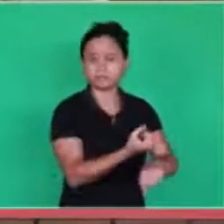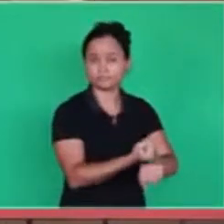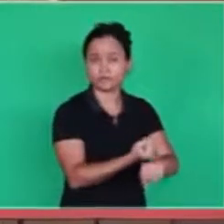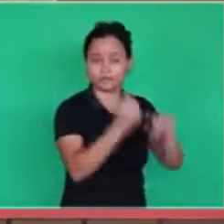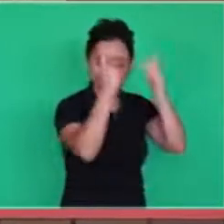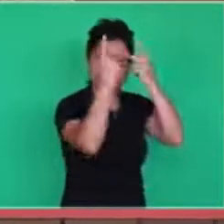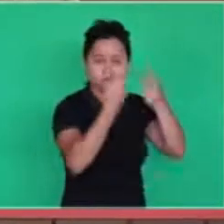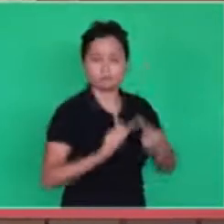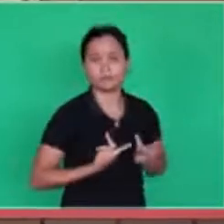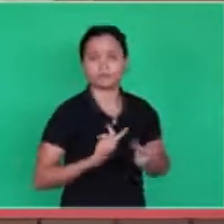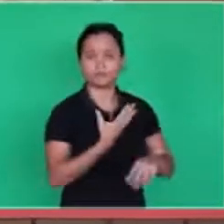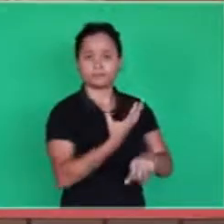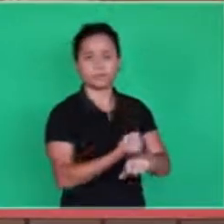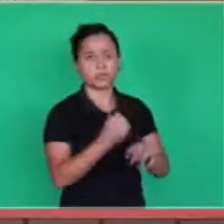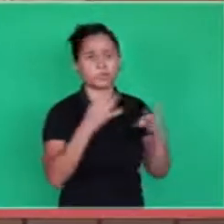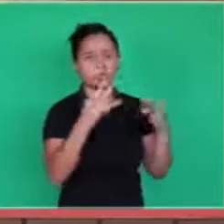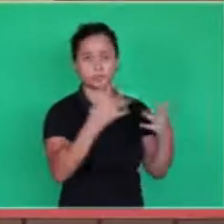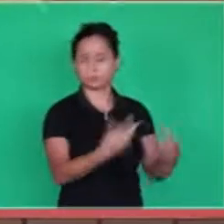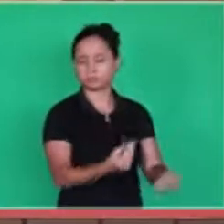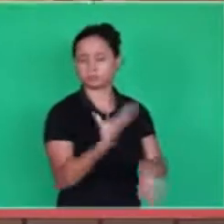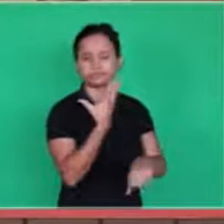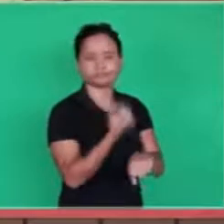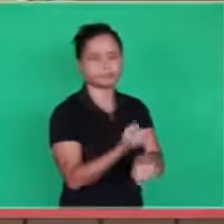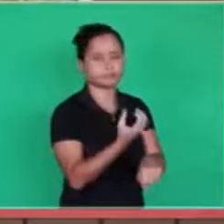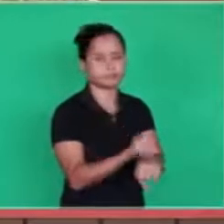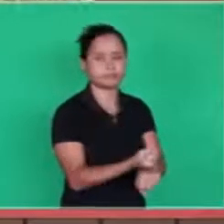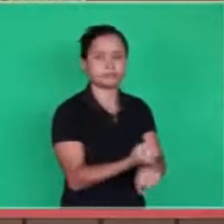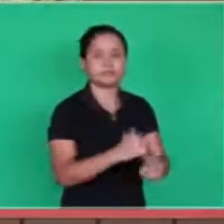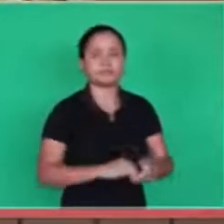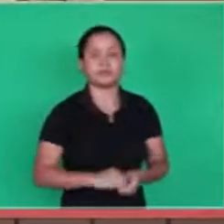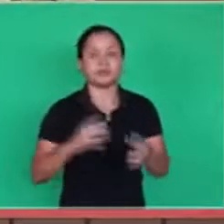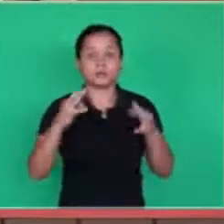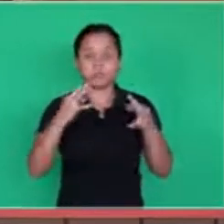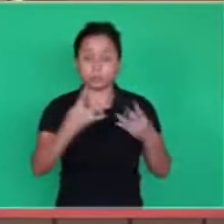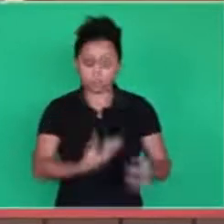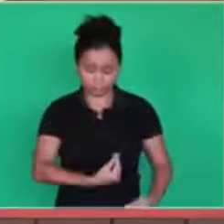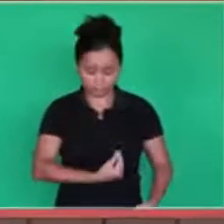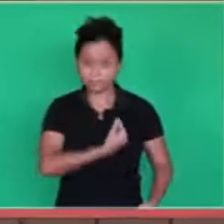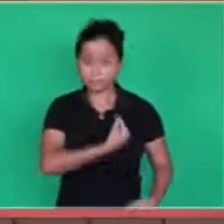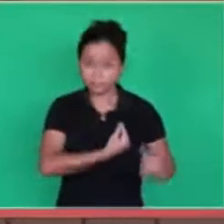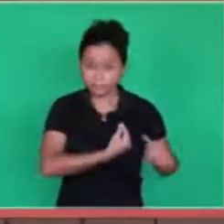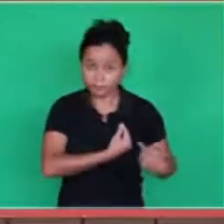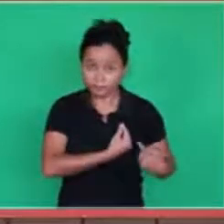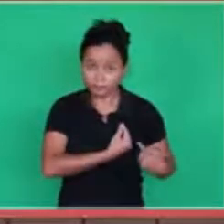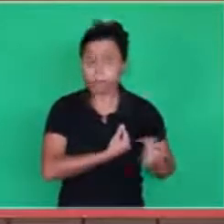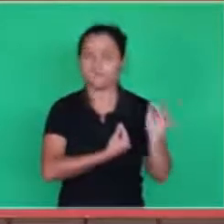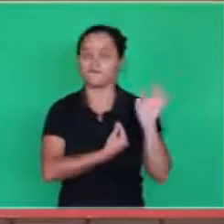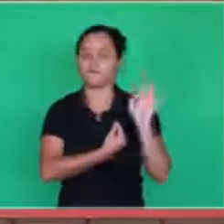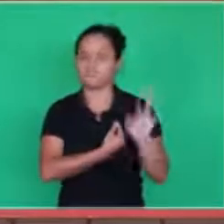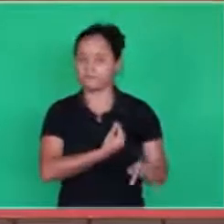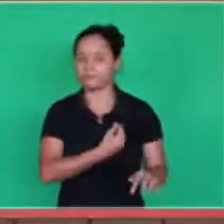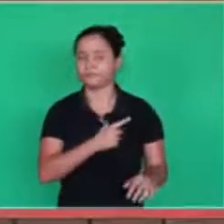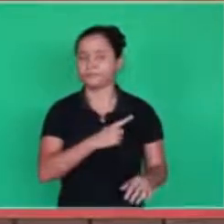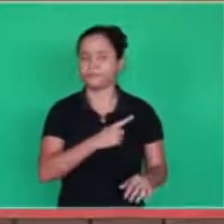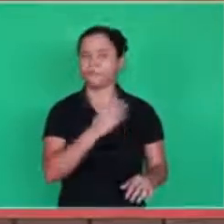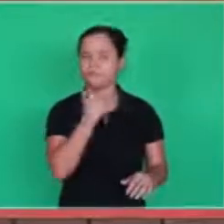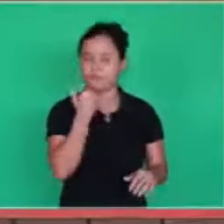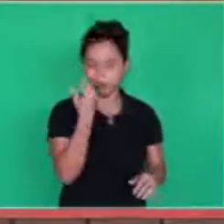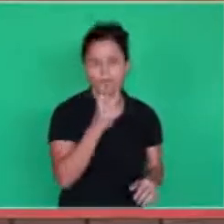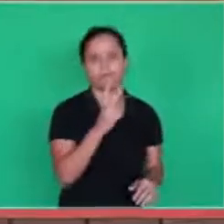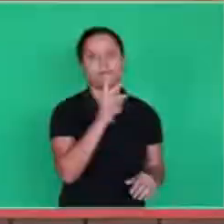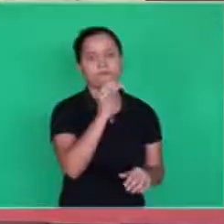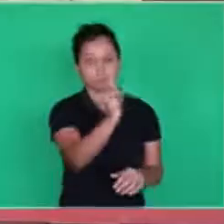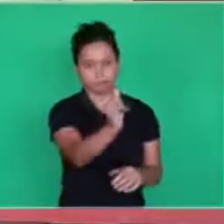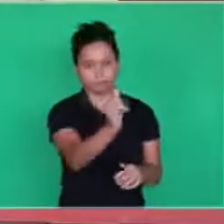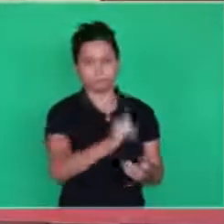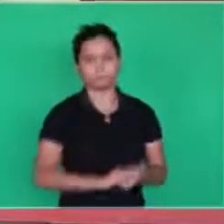todos nós. Tudo que está vivo e que morre faz parte dessa matéria. Há